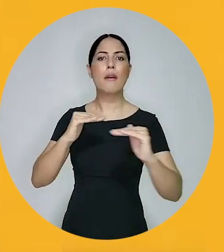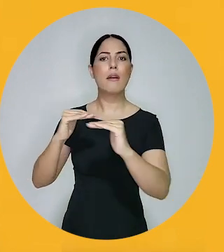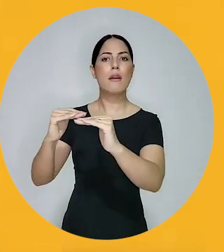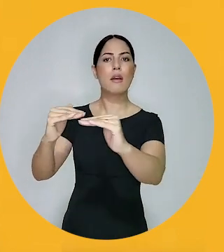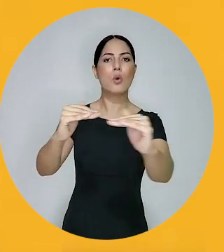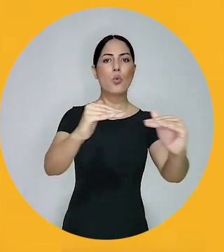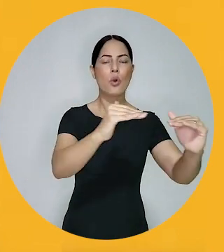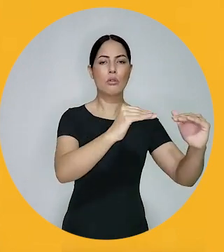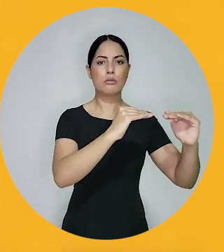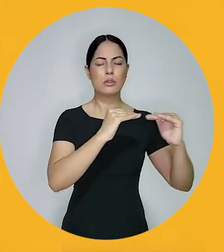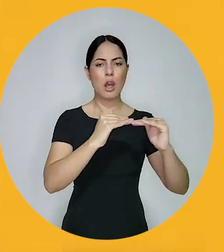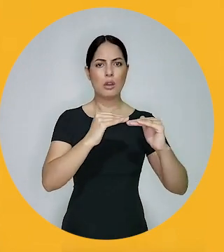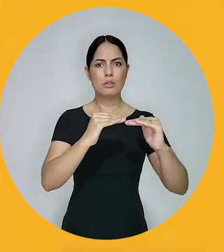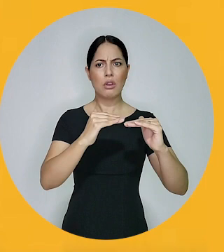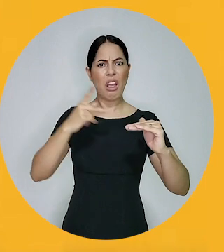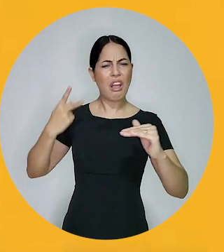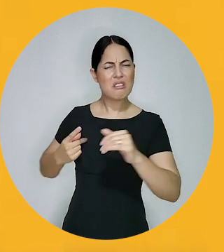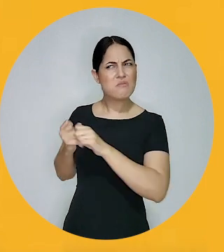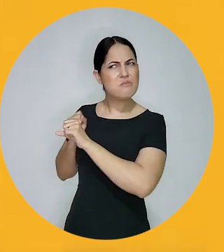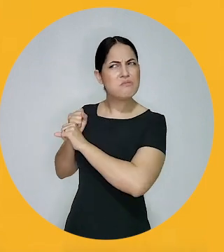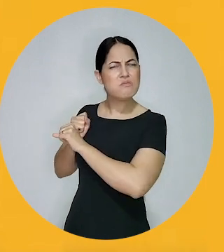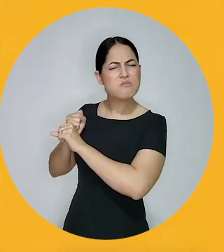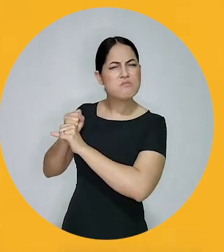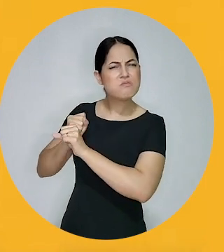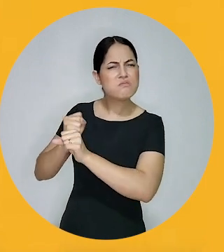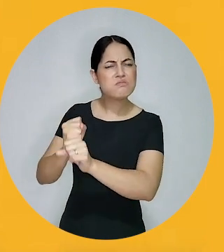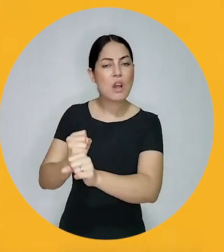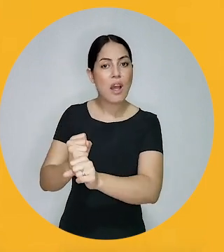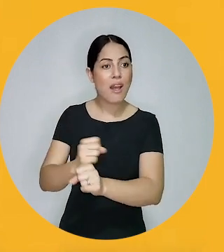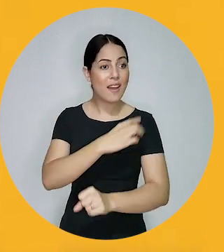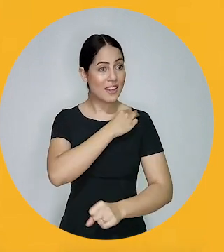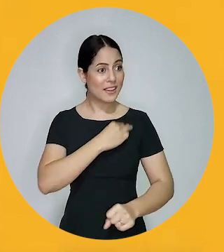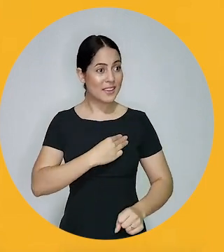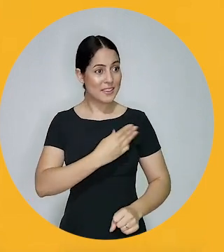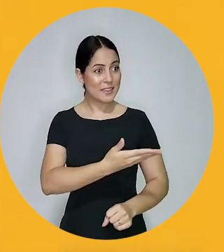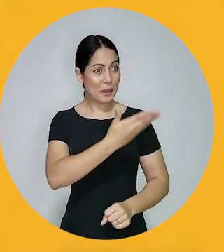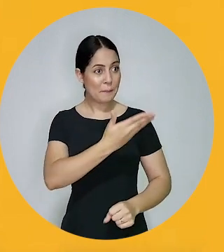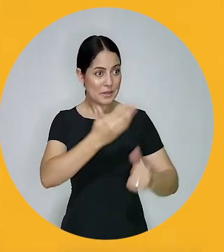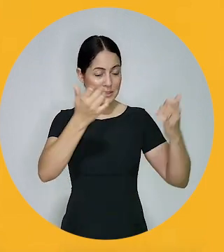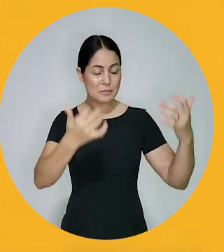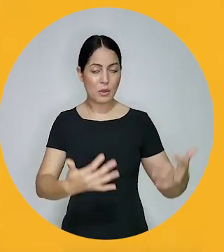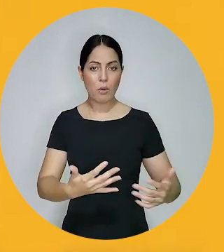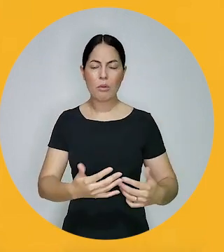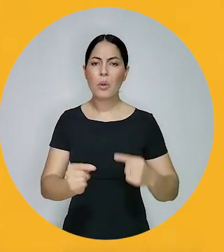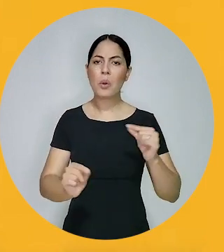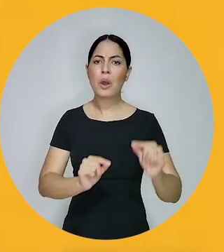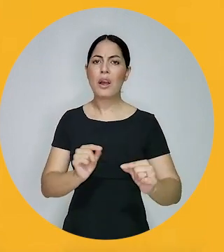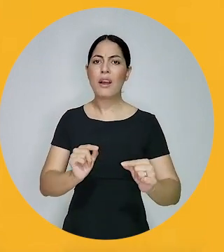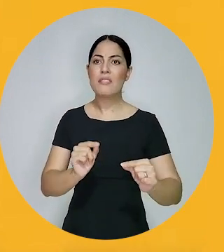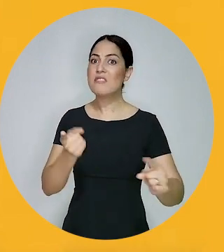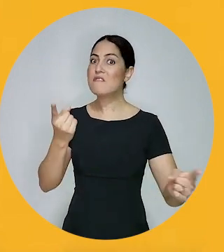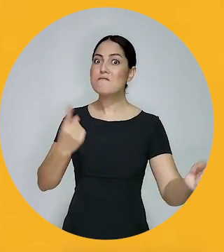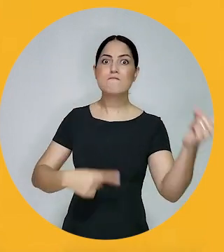sobre igualdade, vimos durante todos esses anos, como bem citado pela ministra